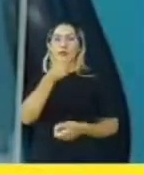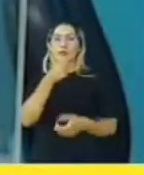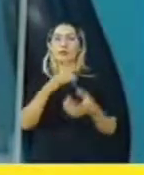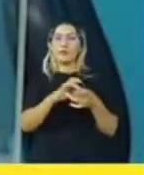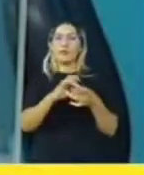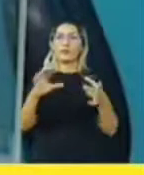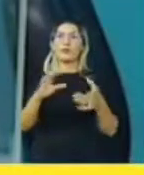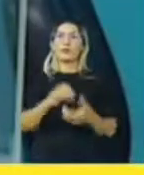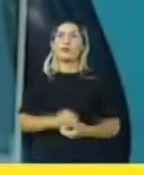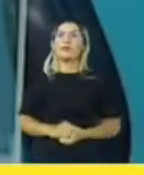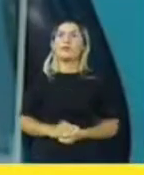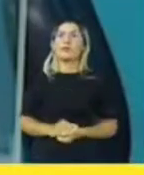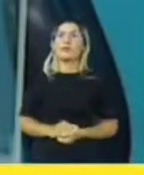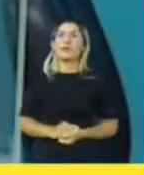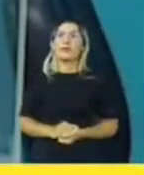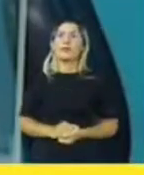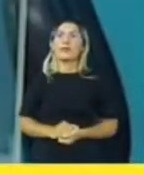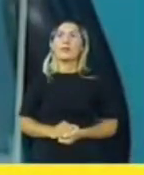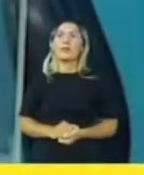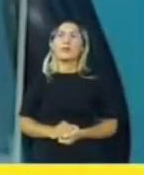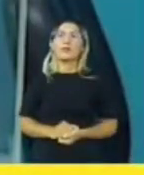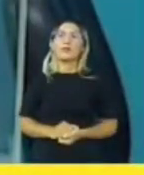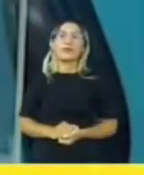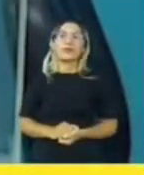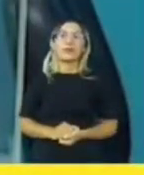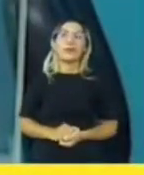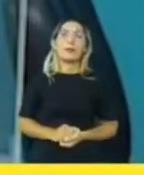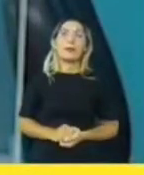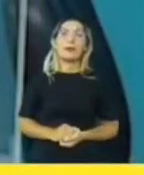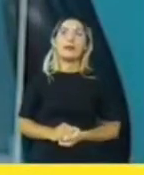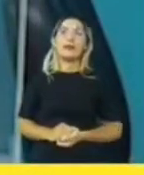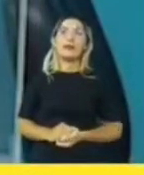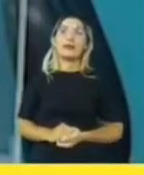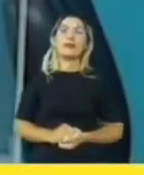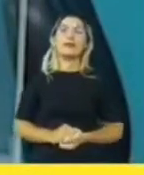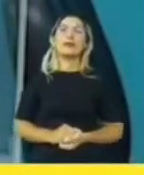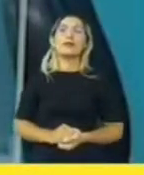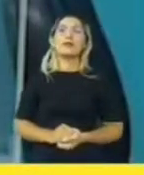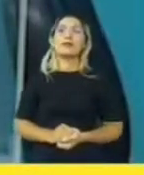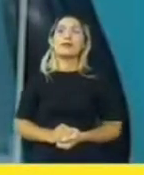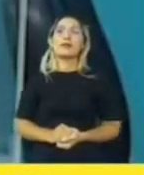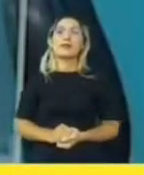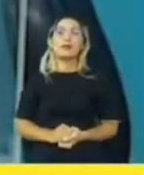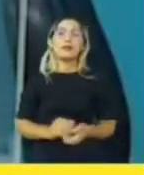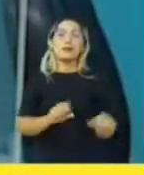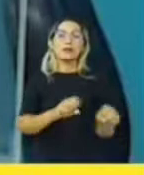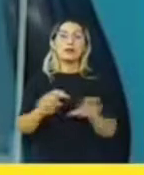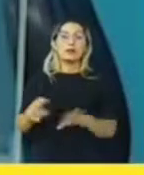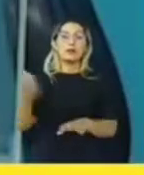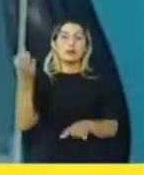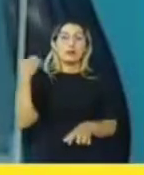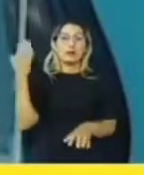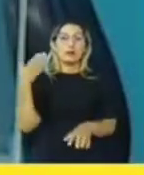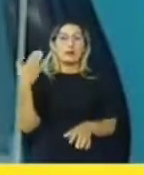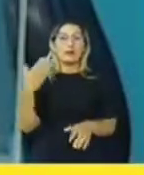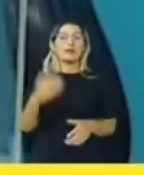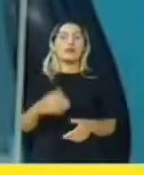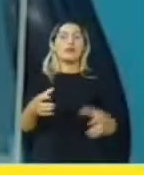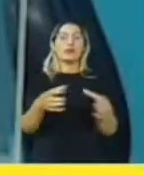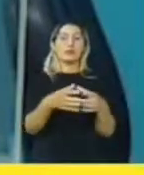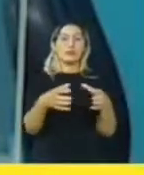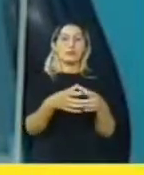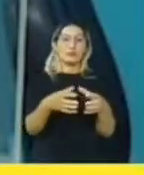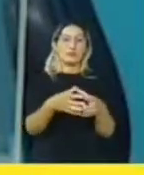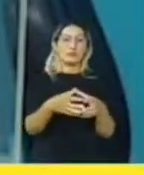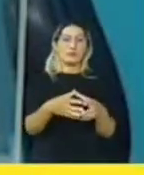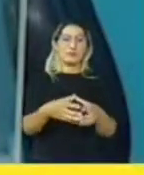Tribuna Livre que é a casa do povo não é democraticamente nós temos que ouvir os solicitados na semana passada esse